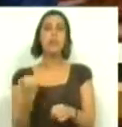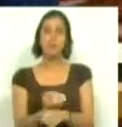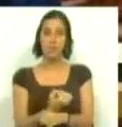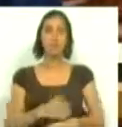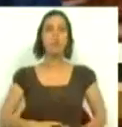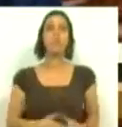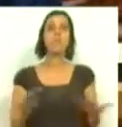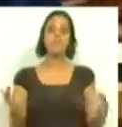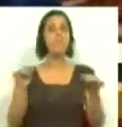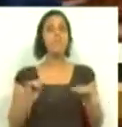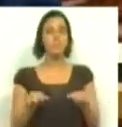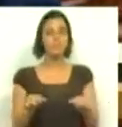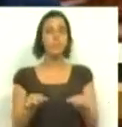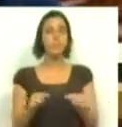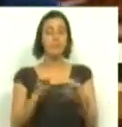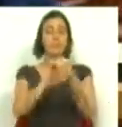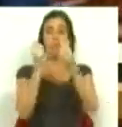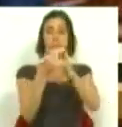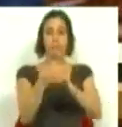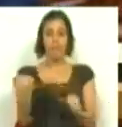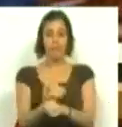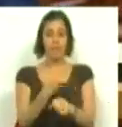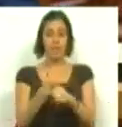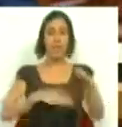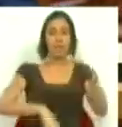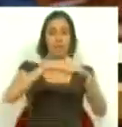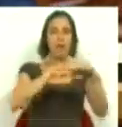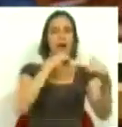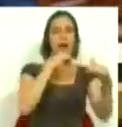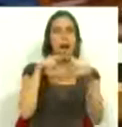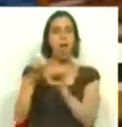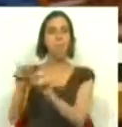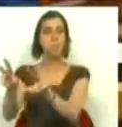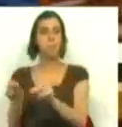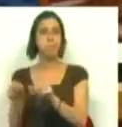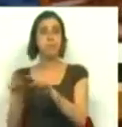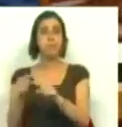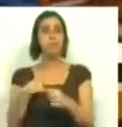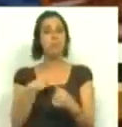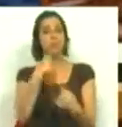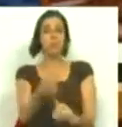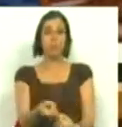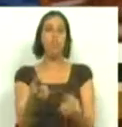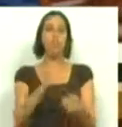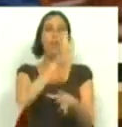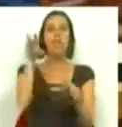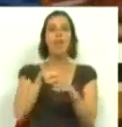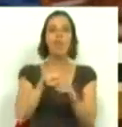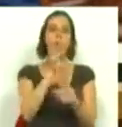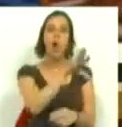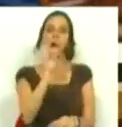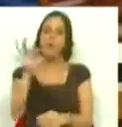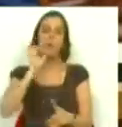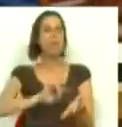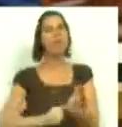serviços. Assim, a reforma dos serviços de abastecimento de água e saneamento que preconizamos envolve